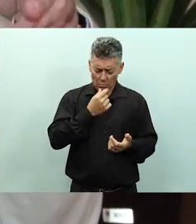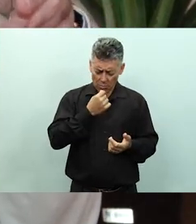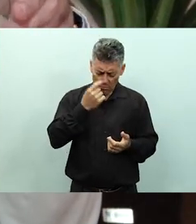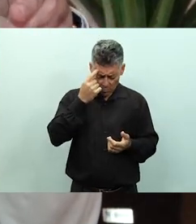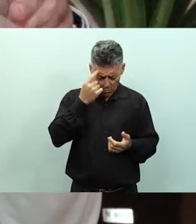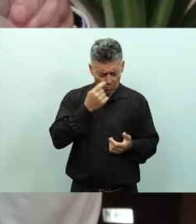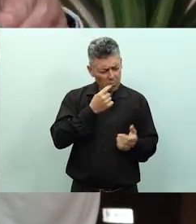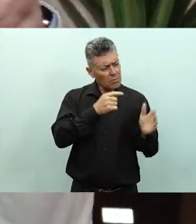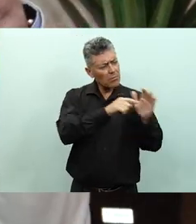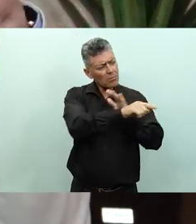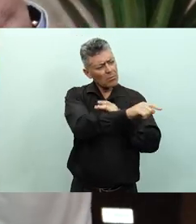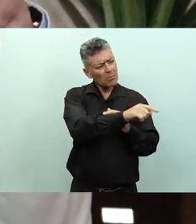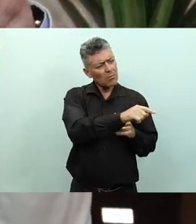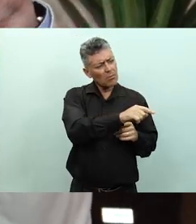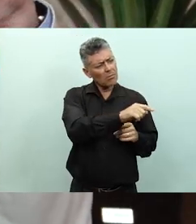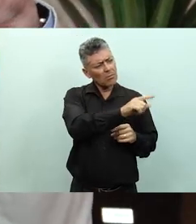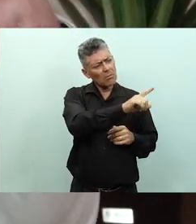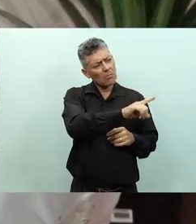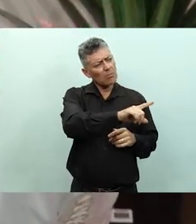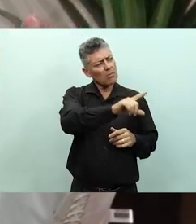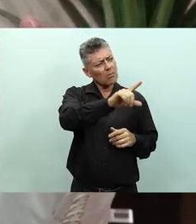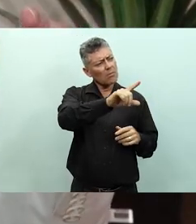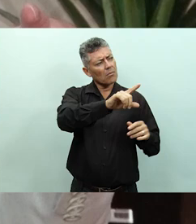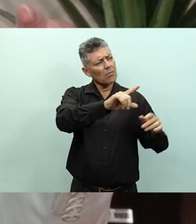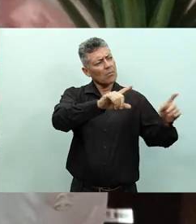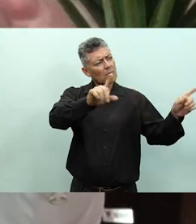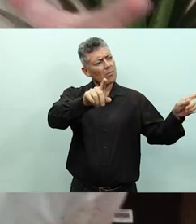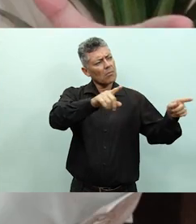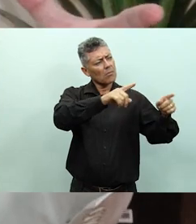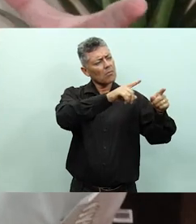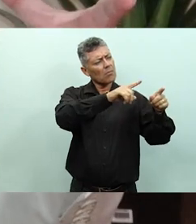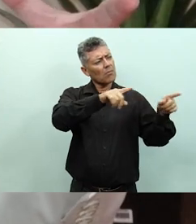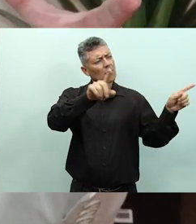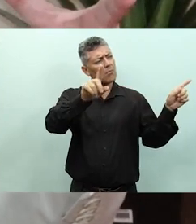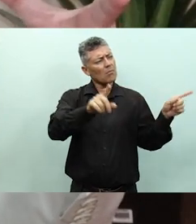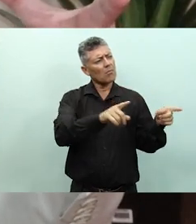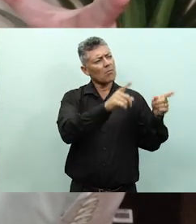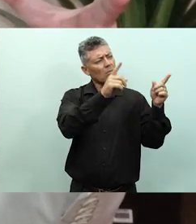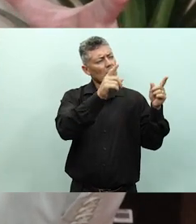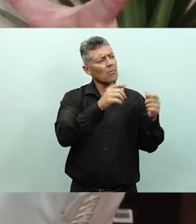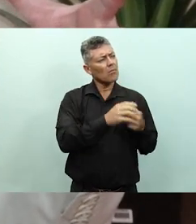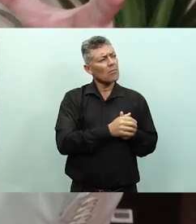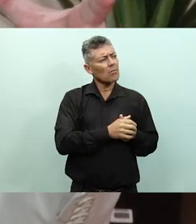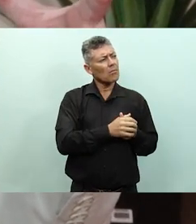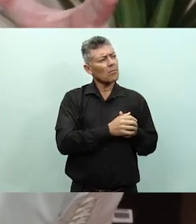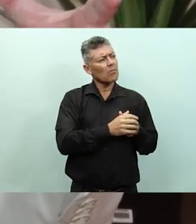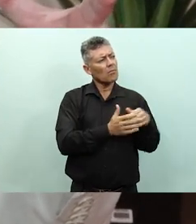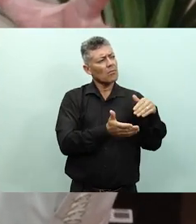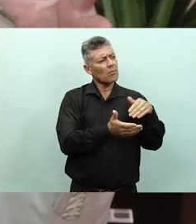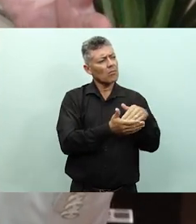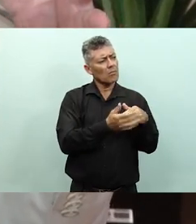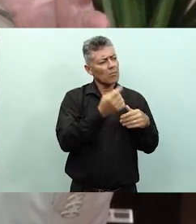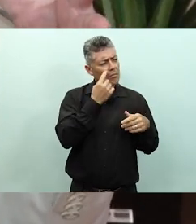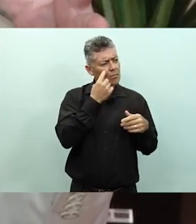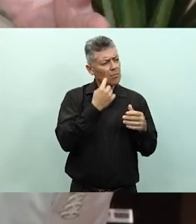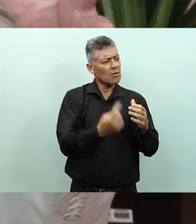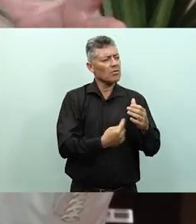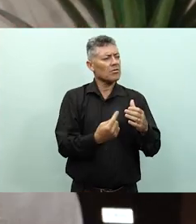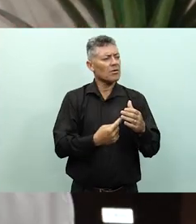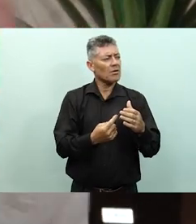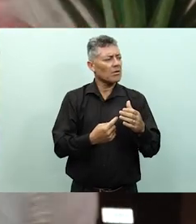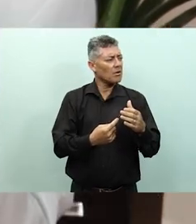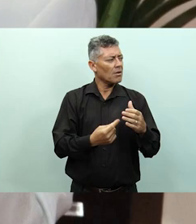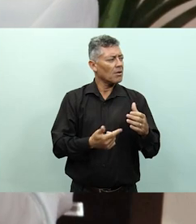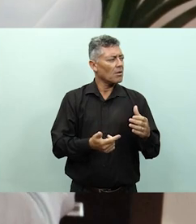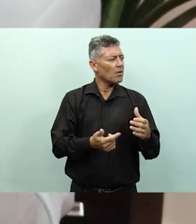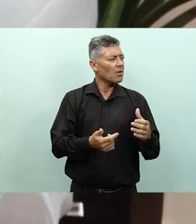disse o seguinte: essa música, que era o jingle, até o meu liquidificador canta lá em casa, porque